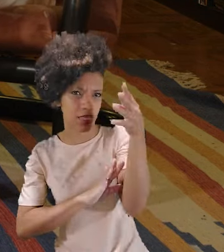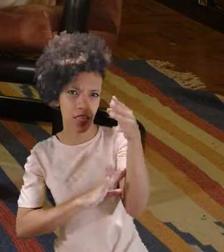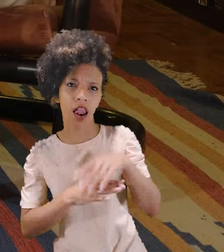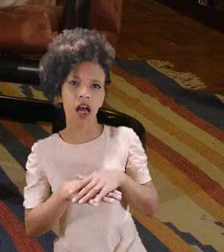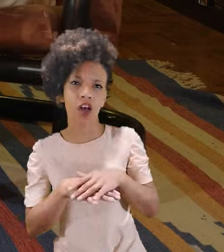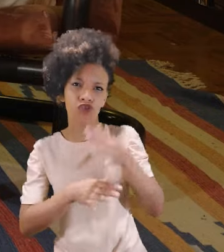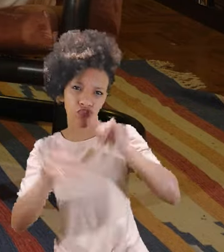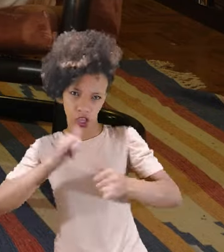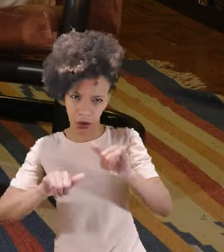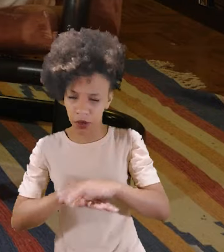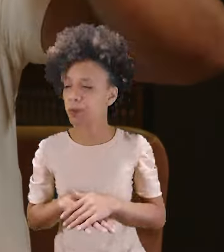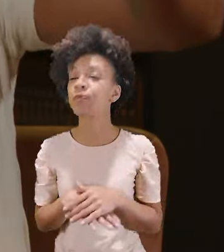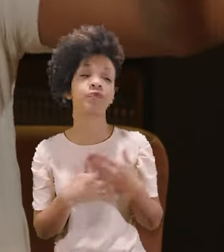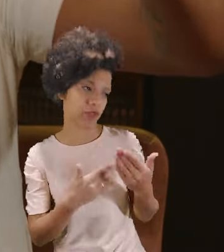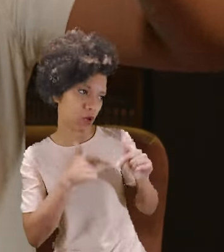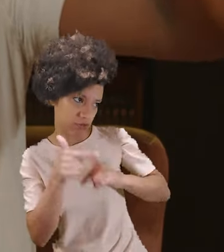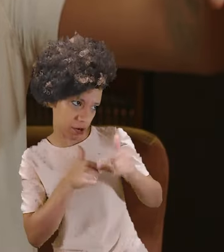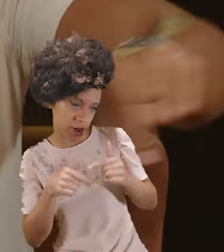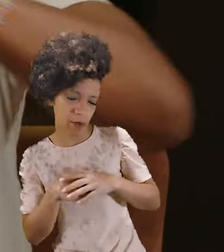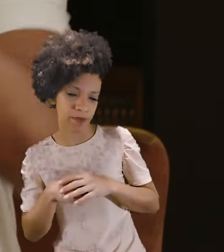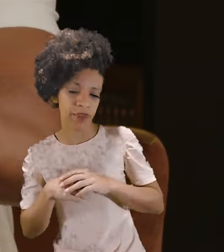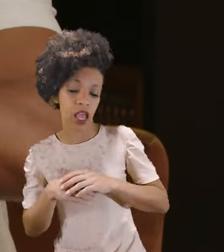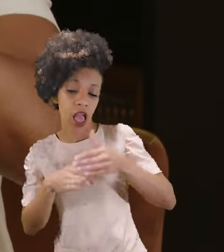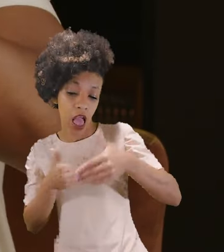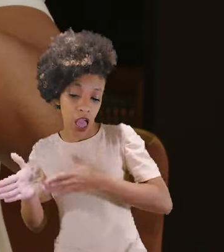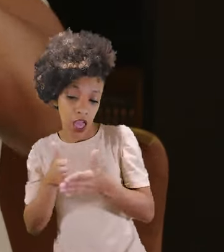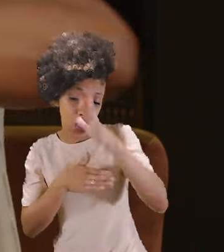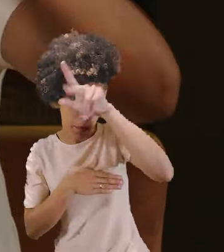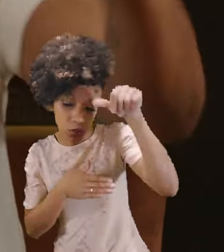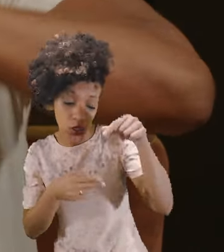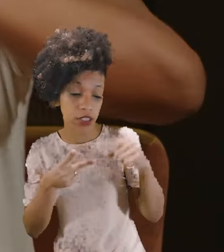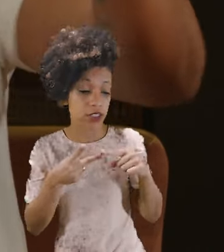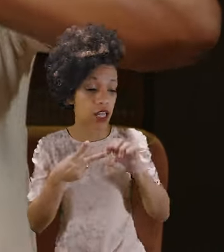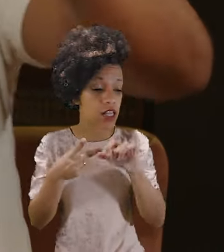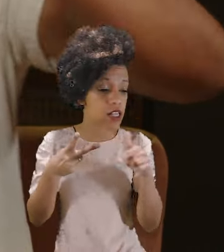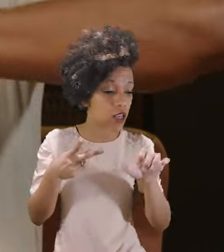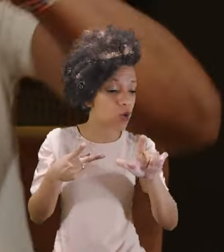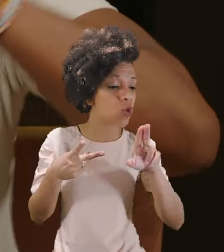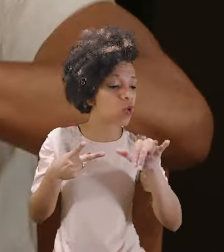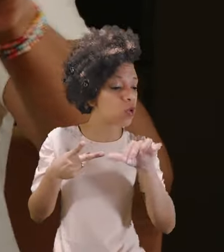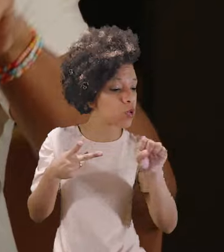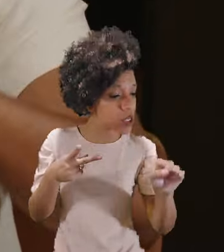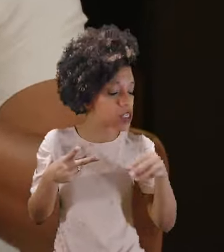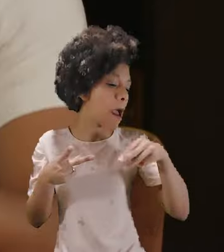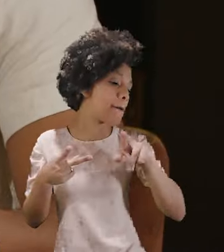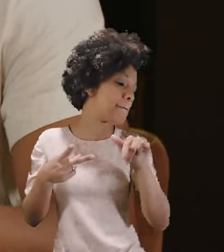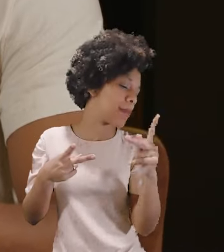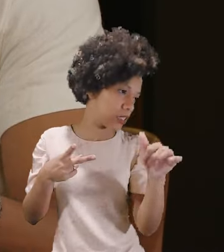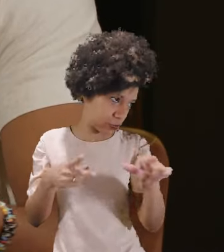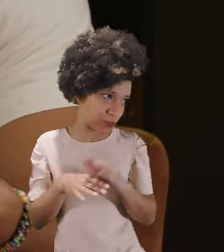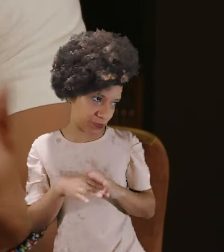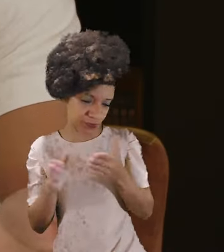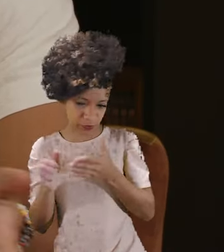então ele trabalhava com bauxito então ficava lá Amazonas São Luís do Maranhão ficar mais carinho aí depois vou sair e agora